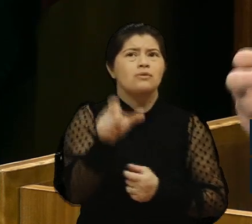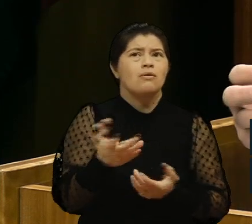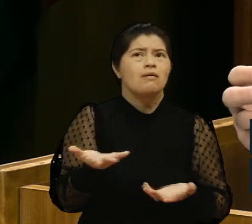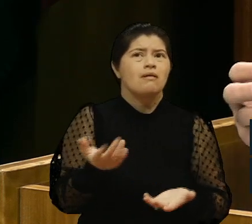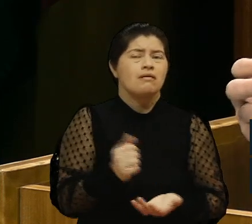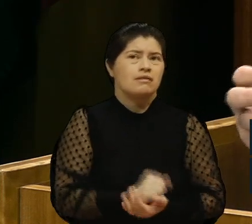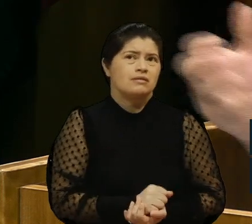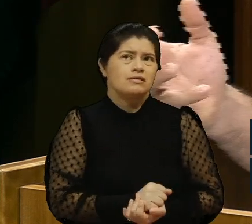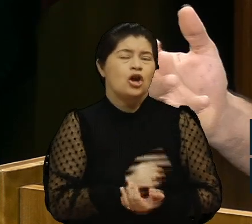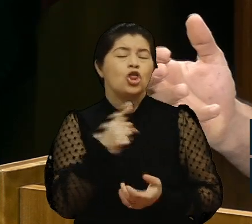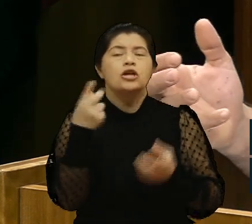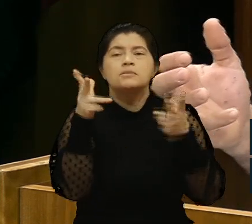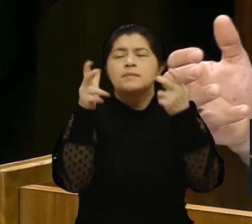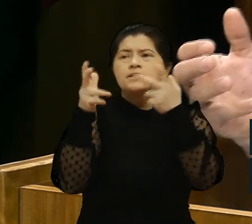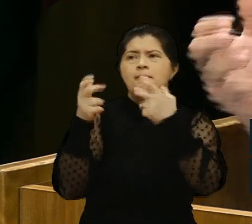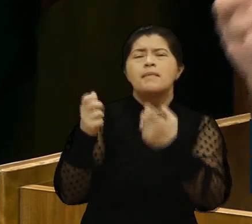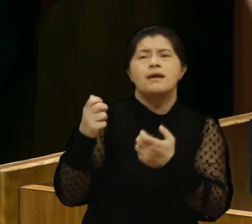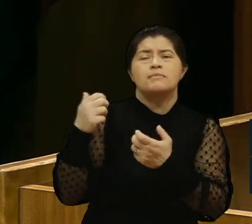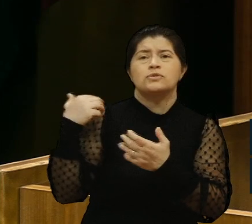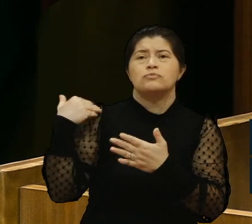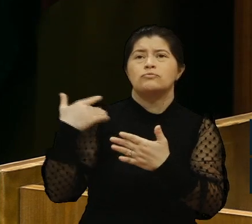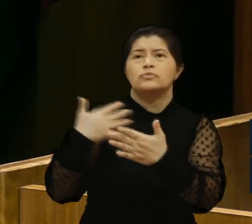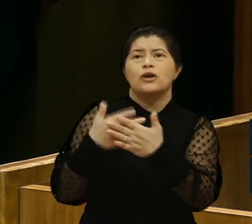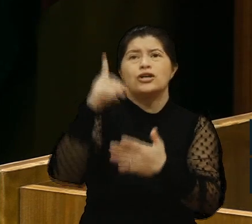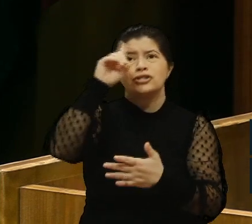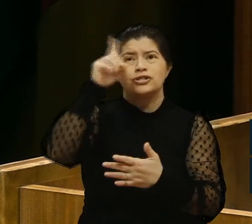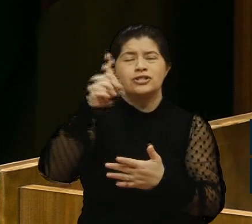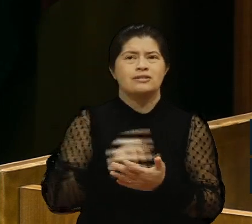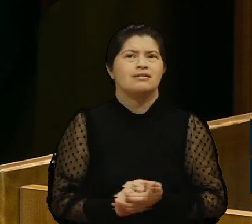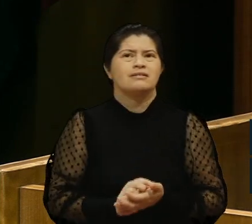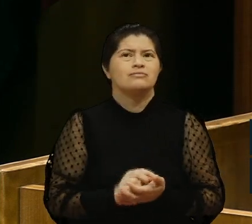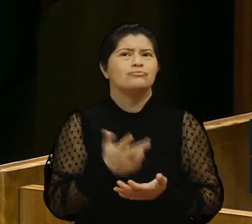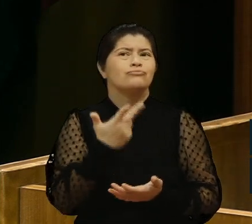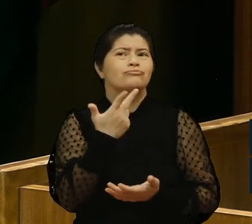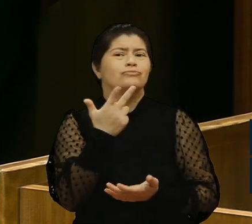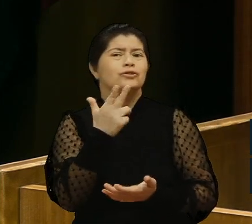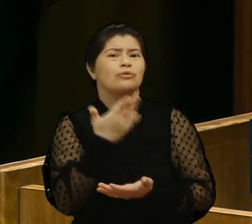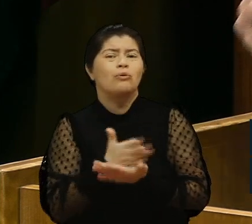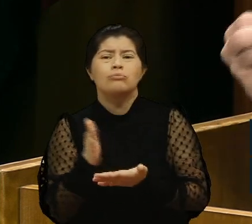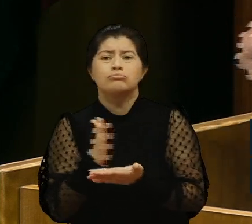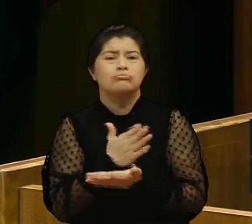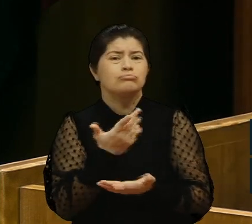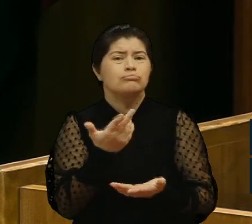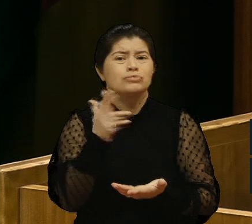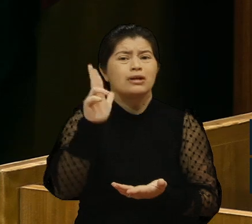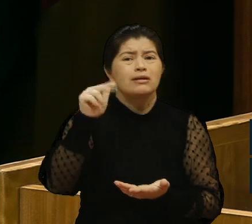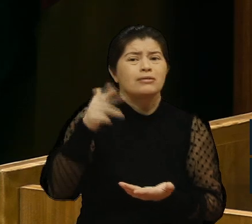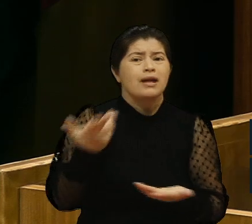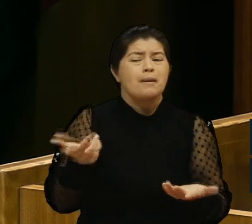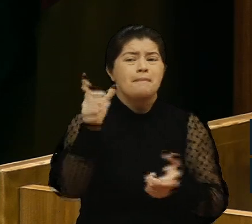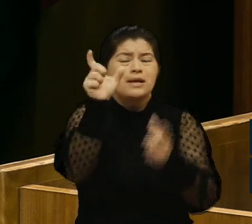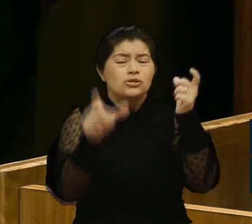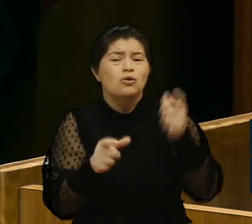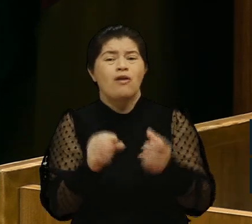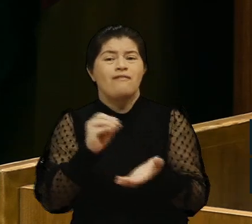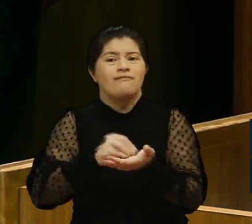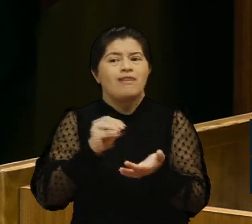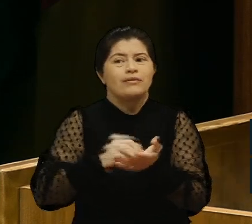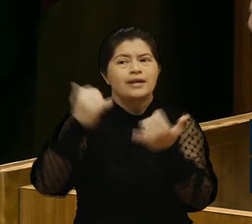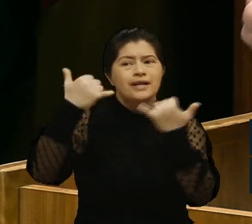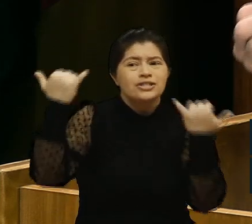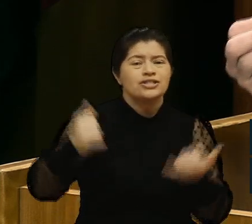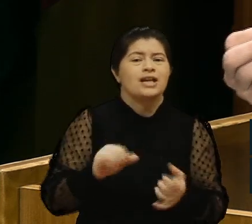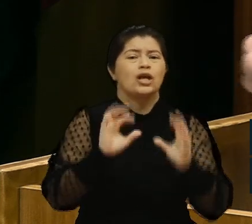Nós percebemos nos últimos dias que ninguém consegue sobreviver sem energia. A energia ela está